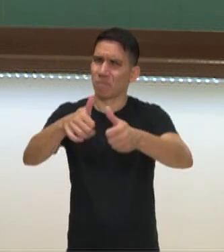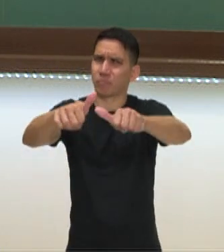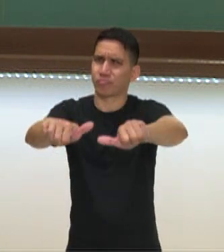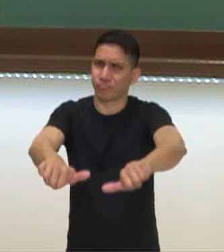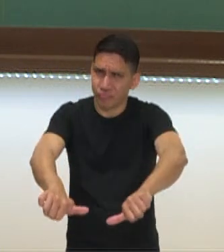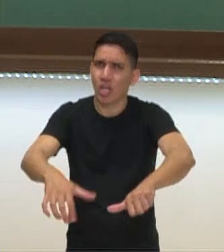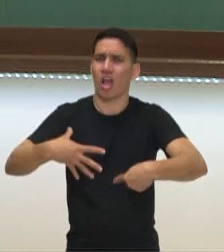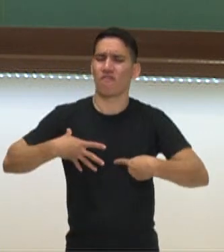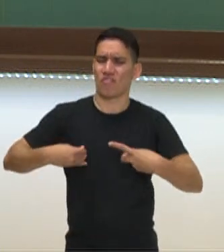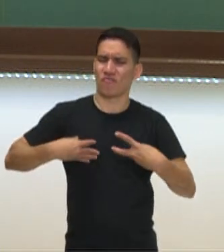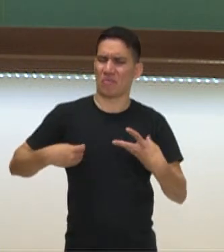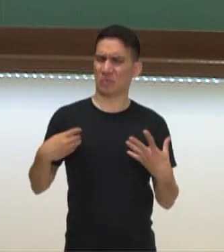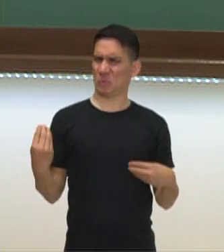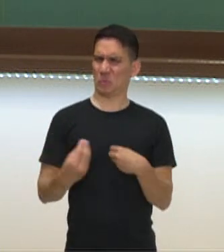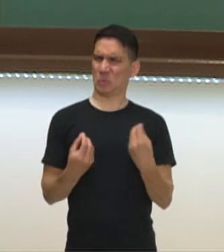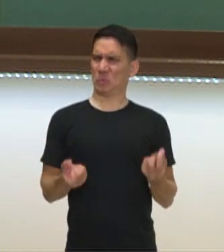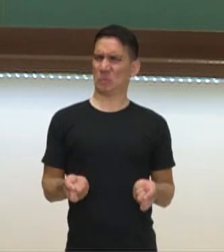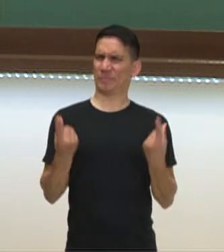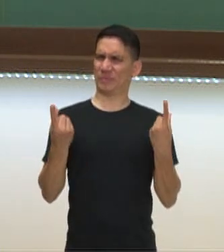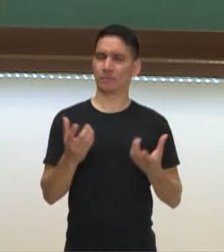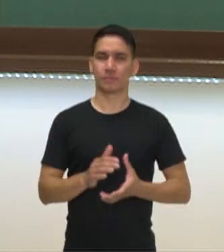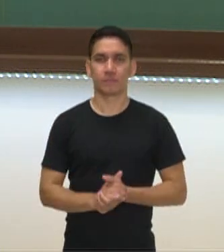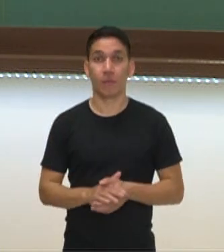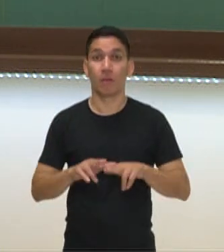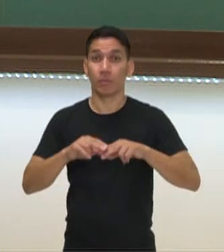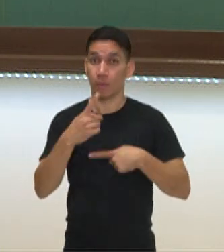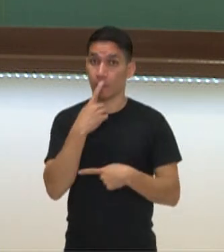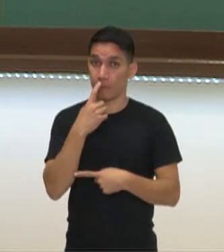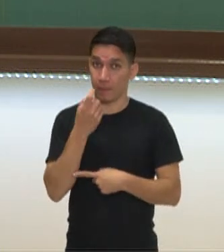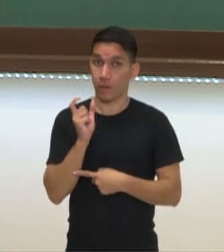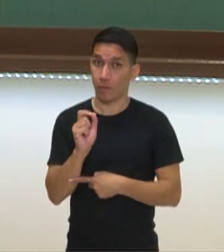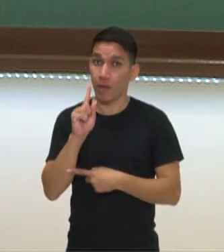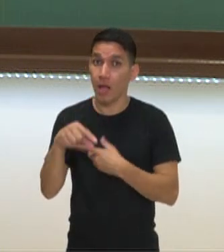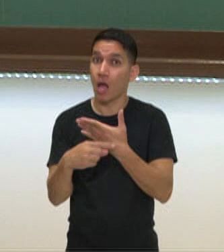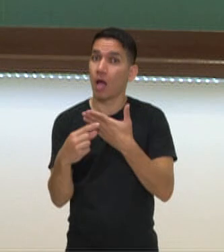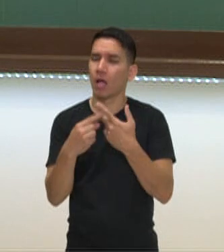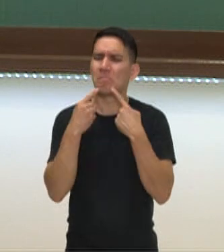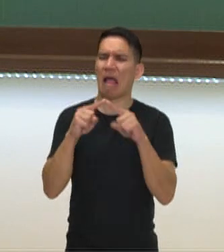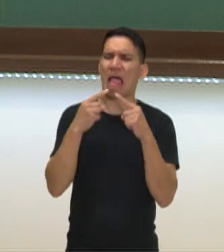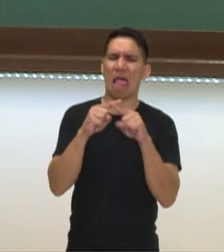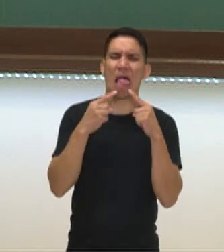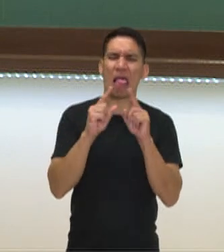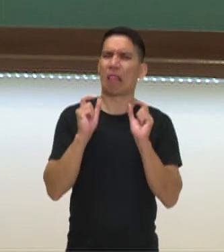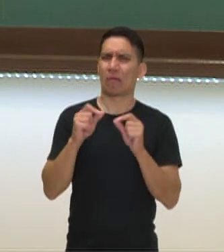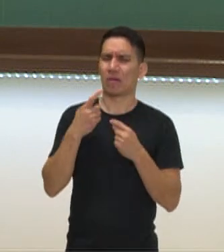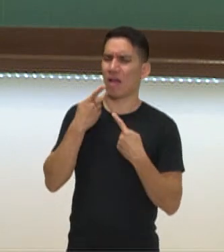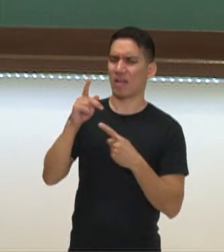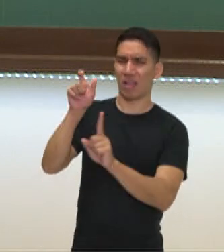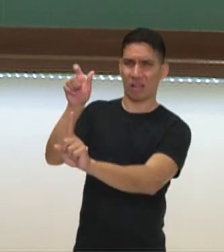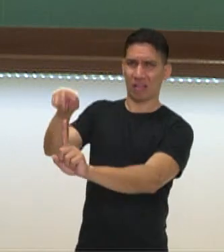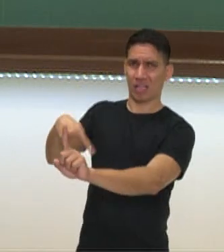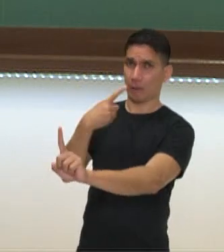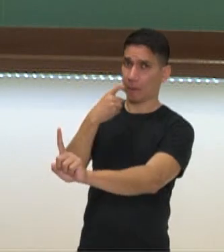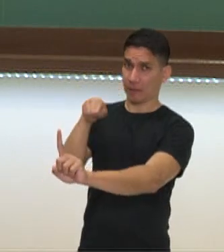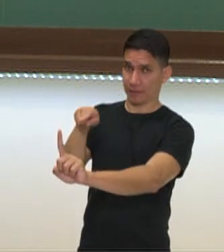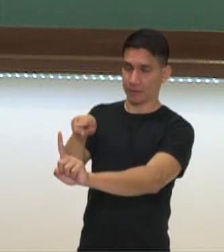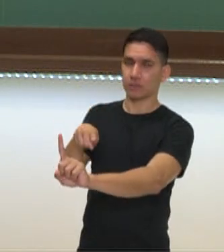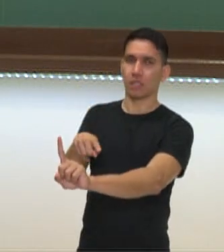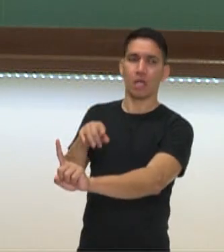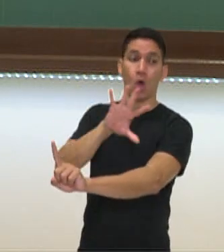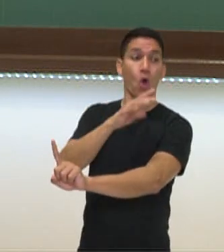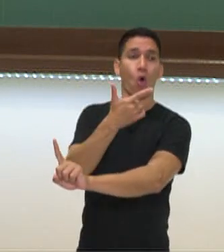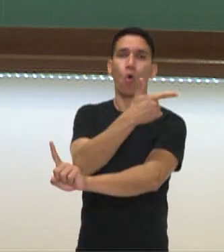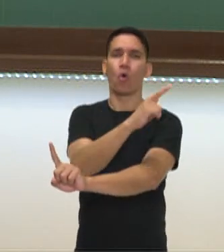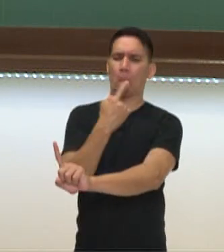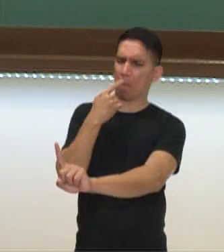frutos dessa miscigenação. Gilberto Freire também foi um autor muito criticado, ainda é bastante criticado, por não se